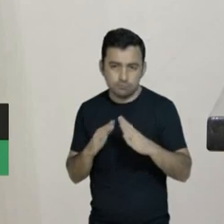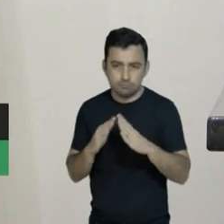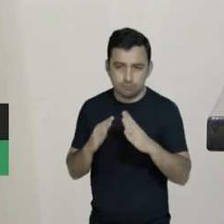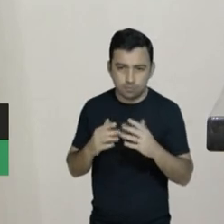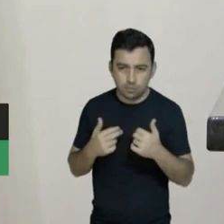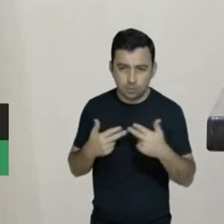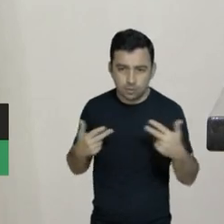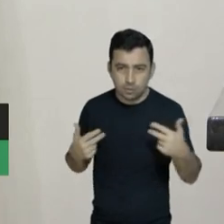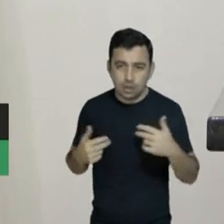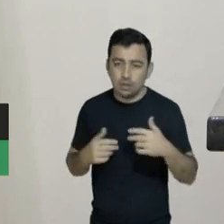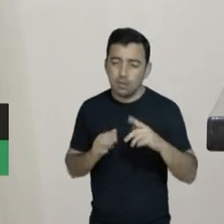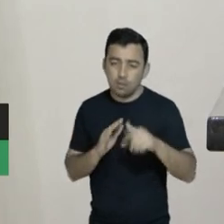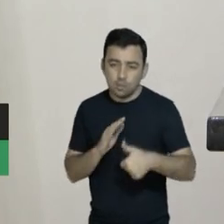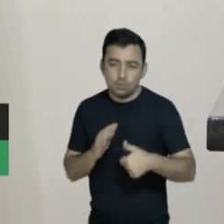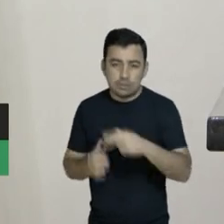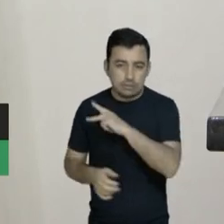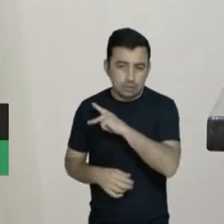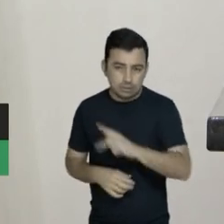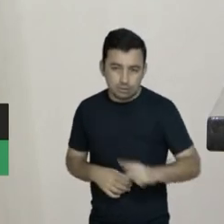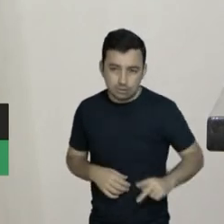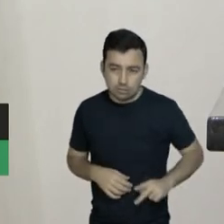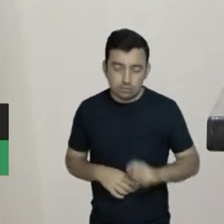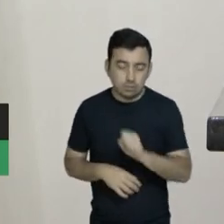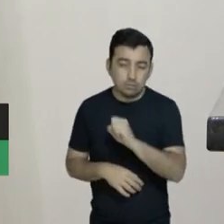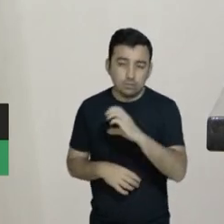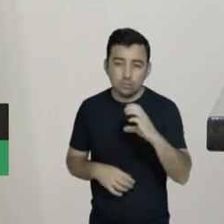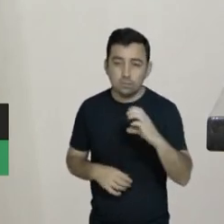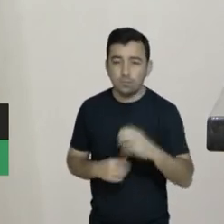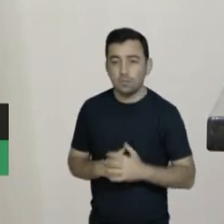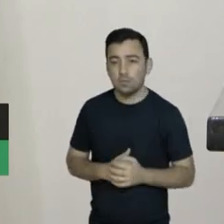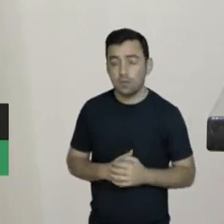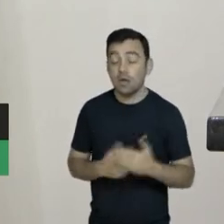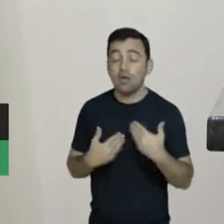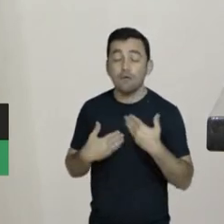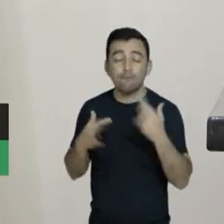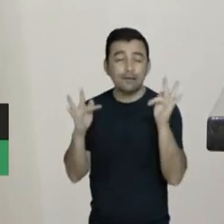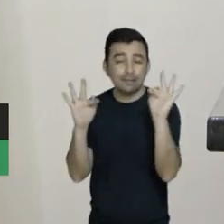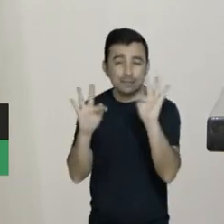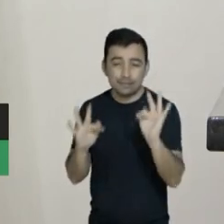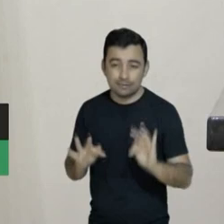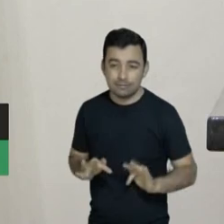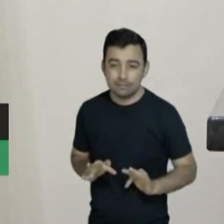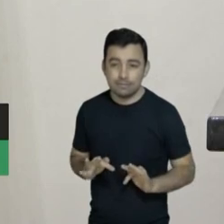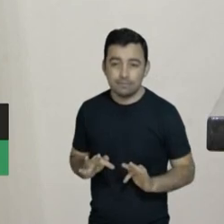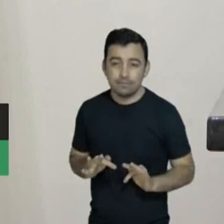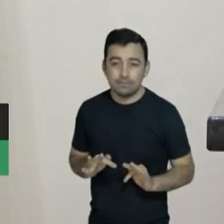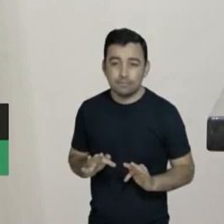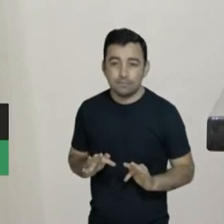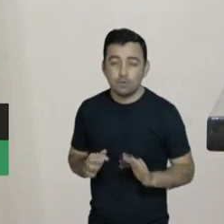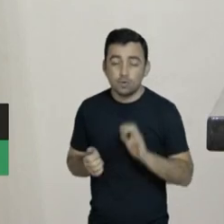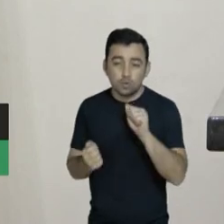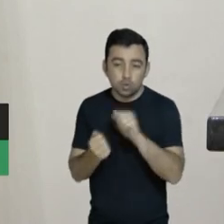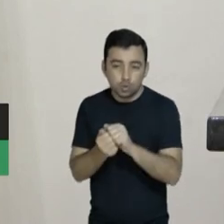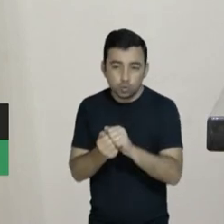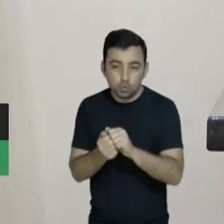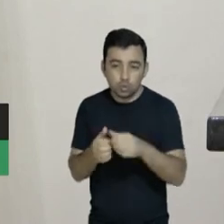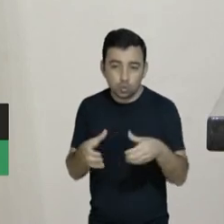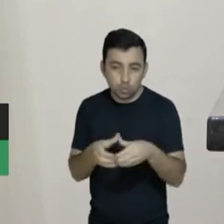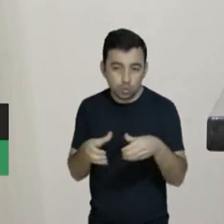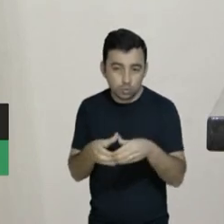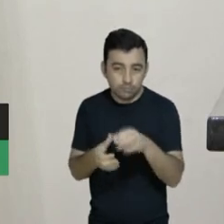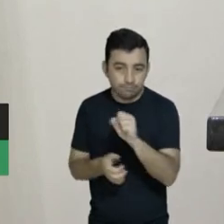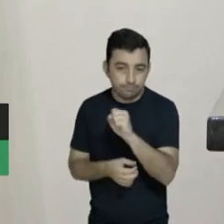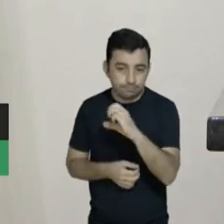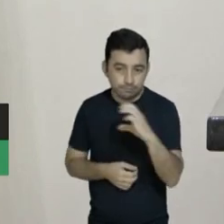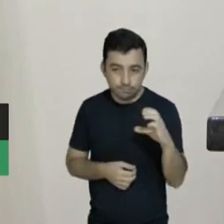da instituição aqui em Santa Catarina, eu tive a felicidade, junto com a bancada catarinense,